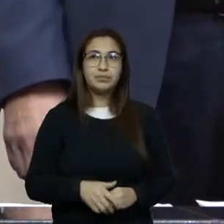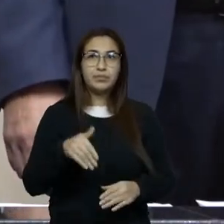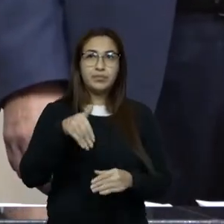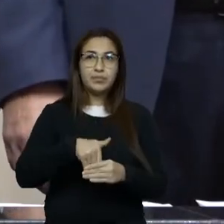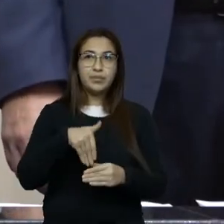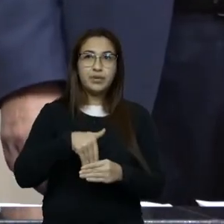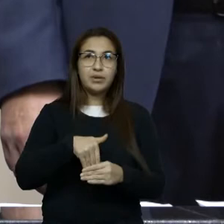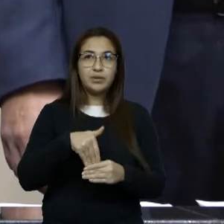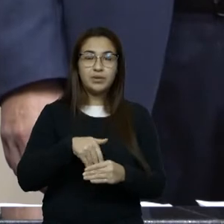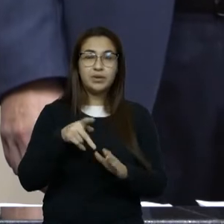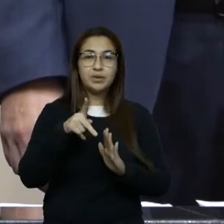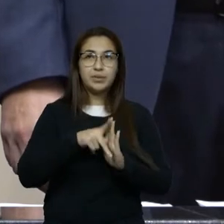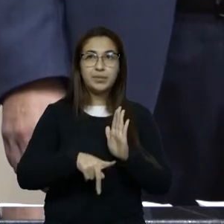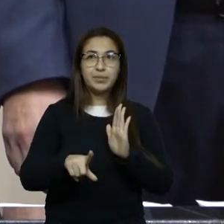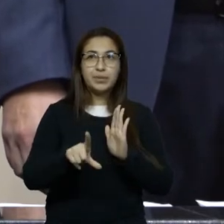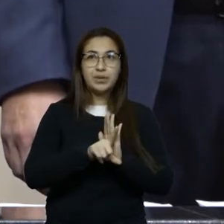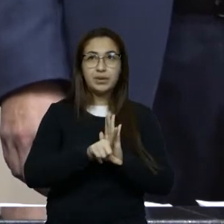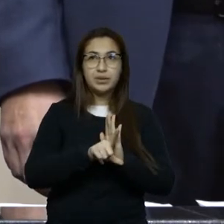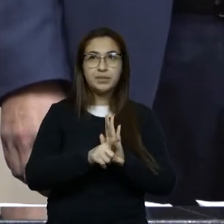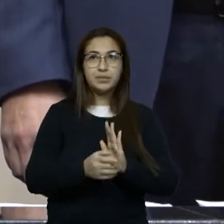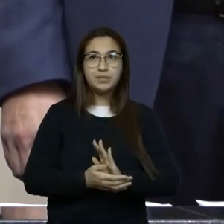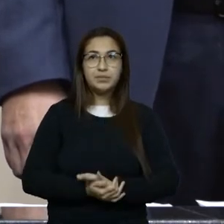ao pele